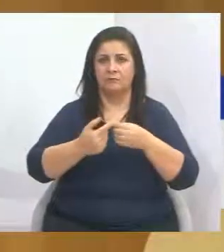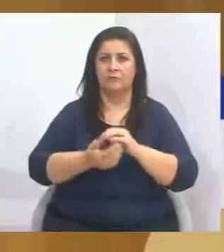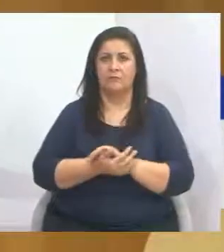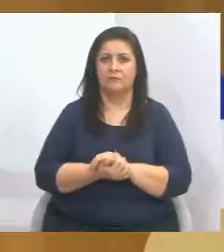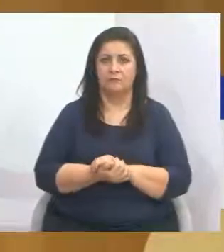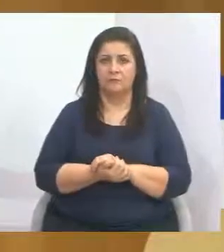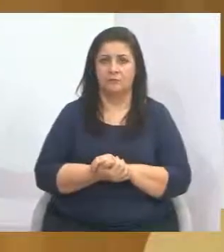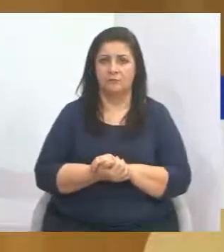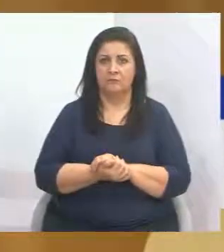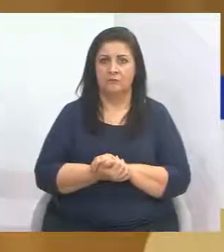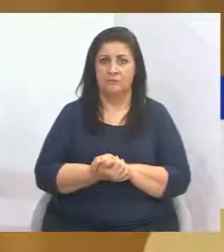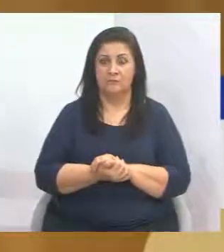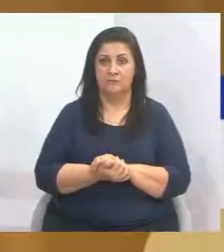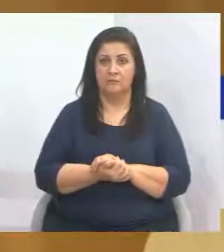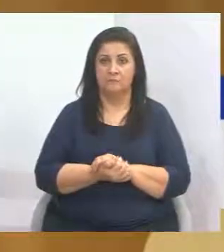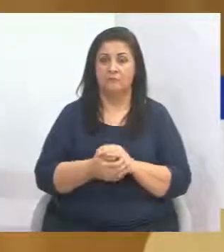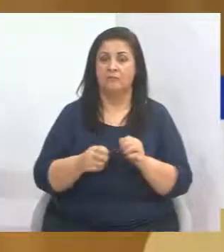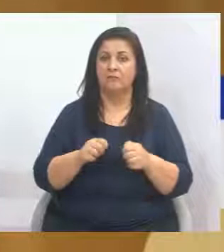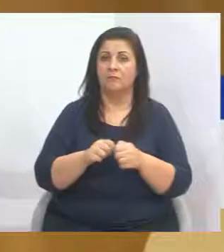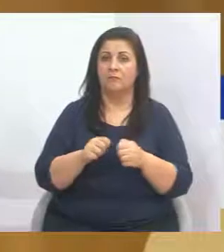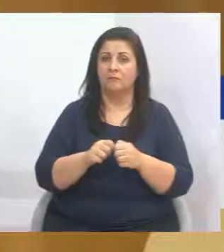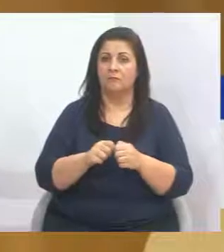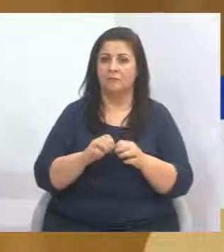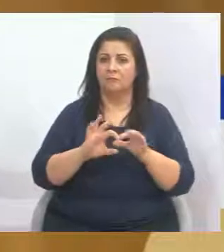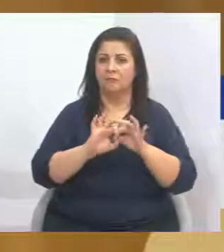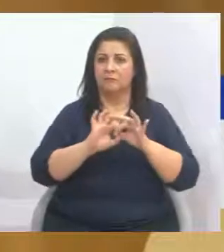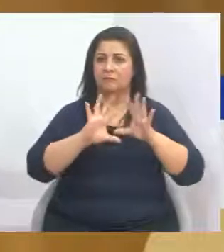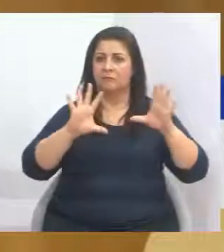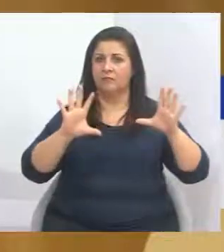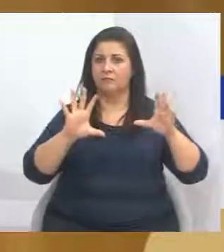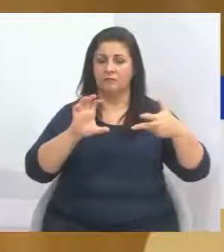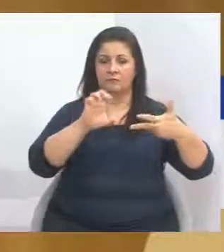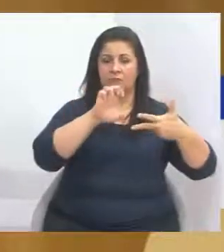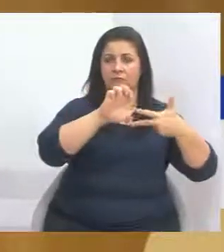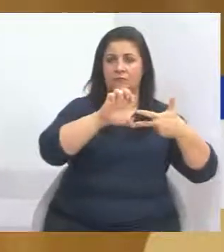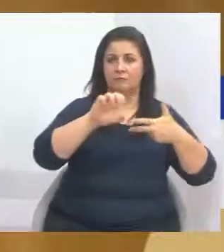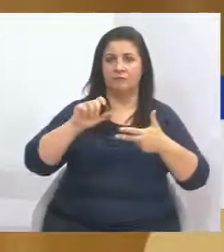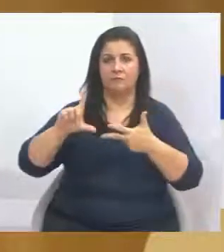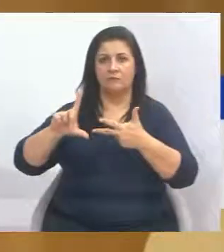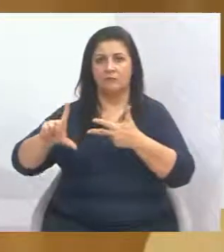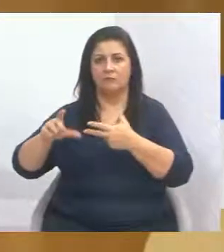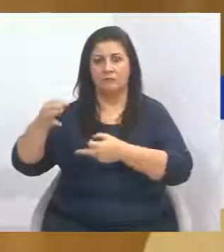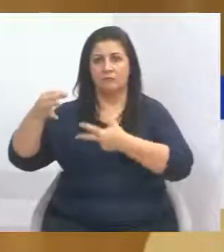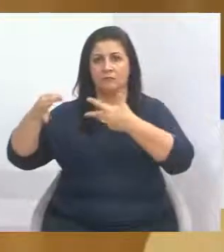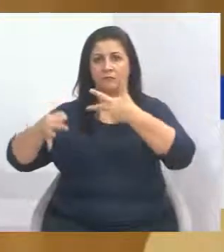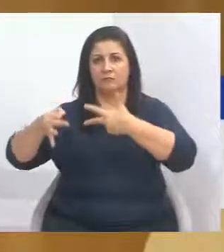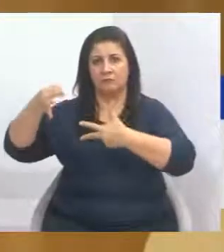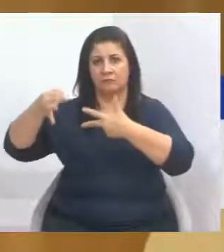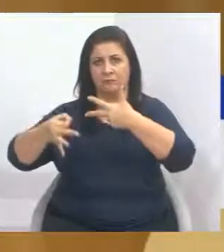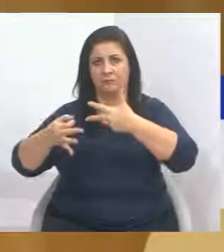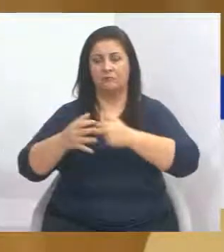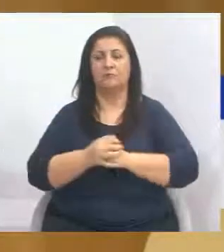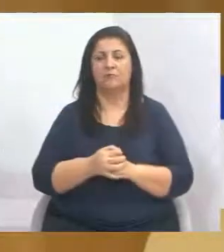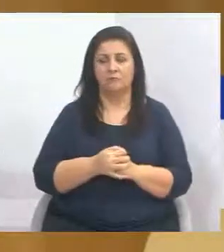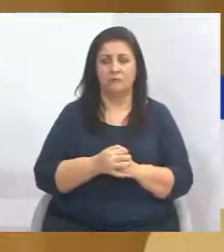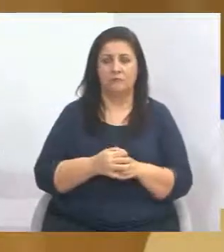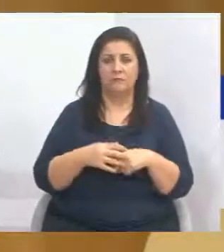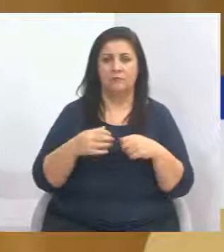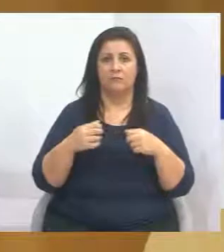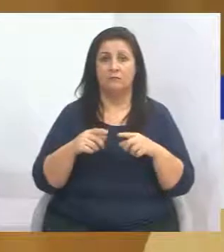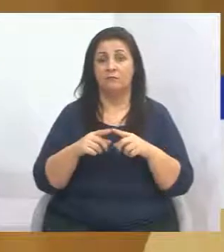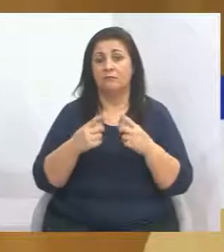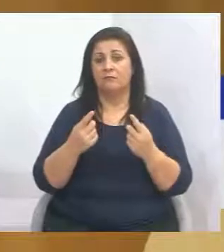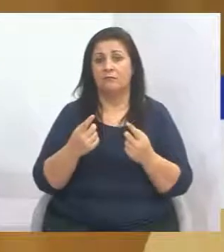1990, que visa garantir a harmonia e independência entre o Executivo, Legislativo e Judiciário. Foi infringido com a aprovação do